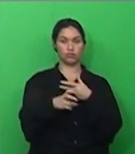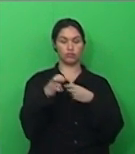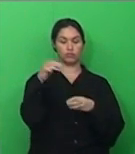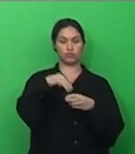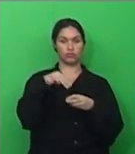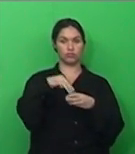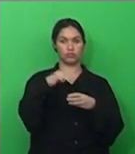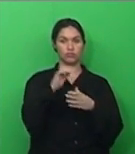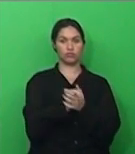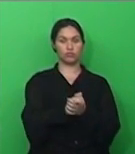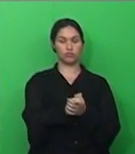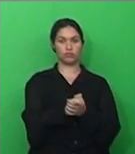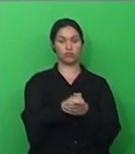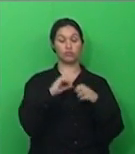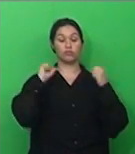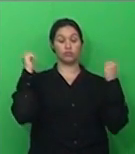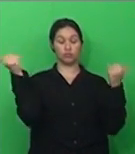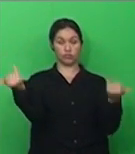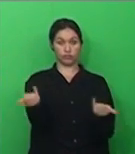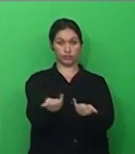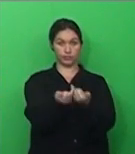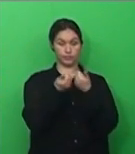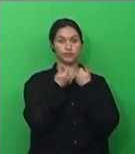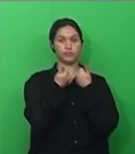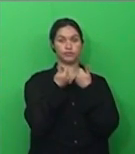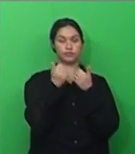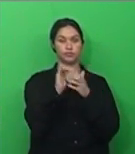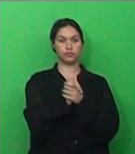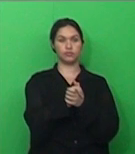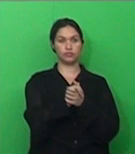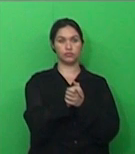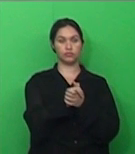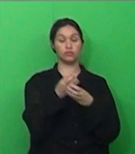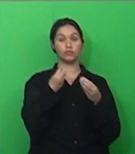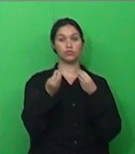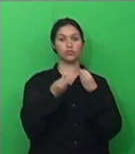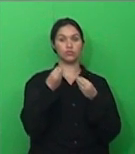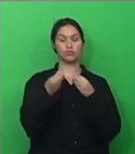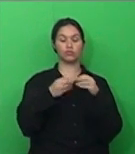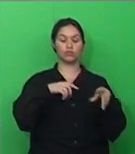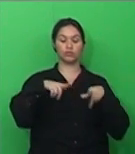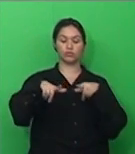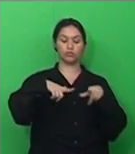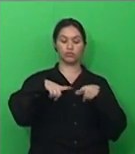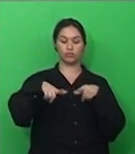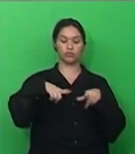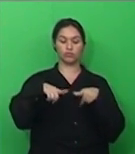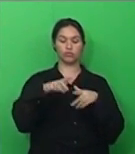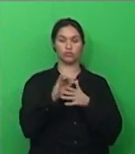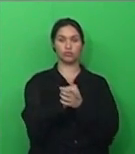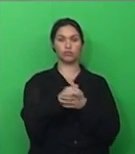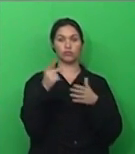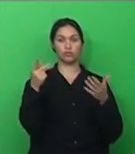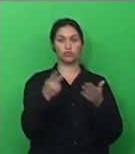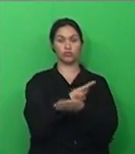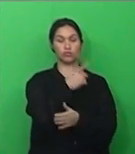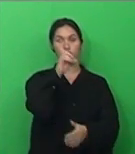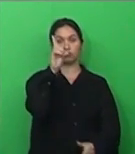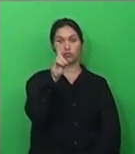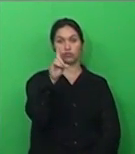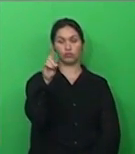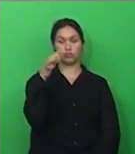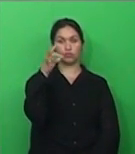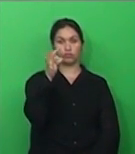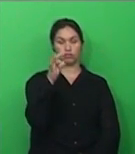Municipal para que informe esta Casa Legística acerca do trabalho que está sendo realizado junto à DTT, Diretoria de